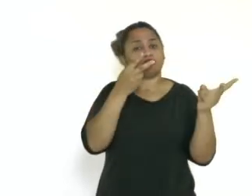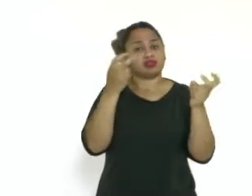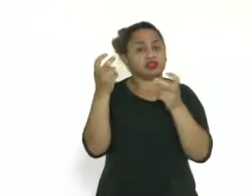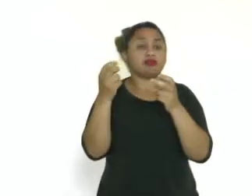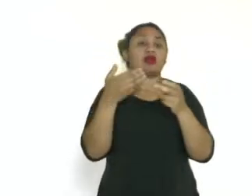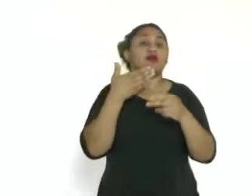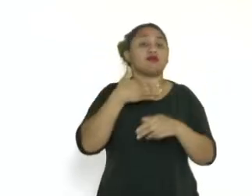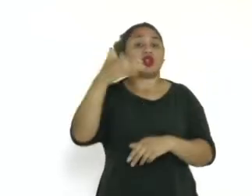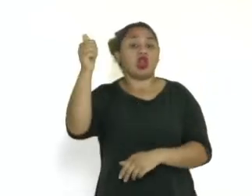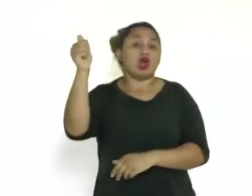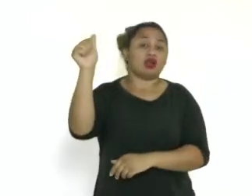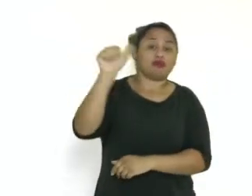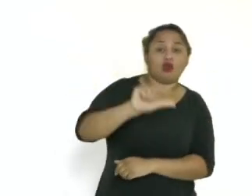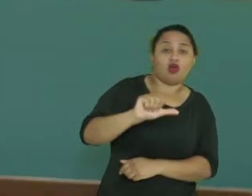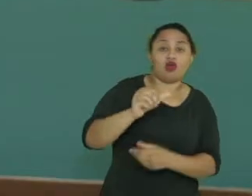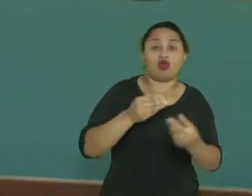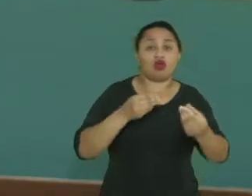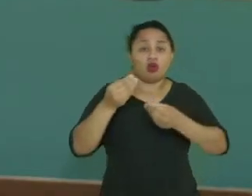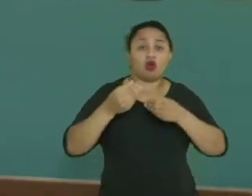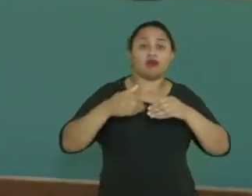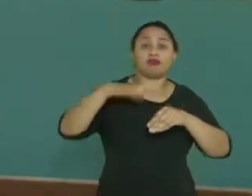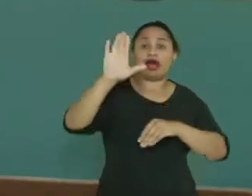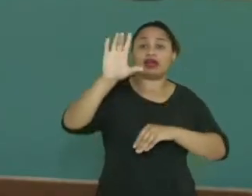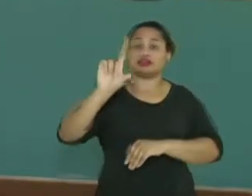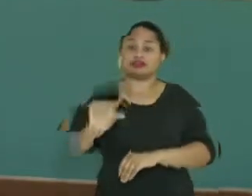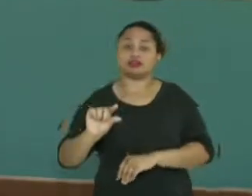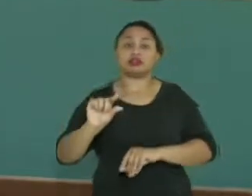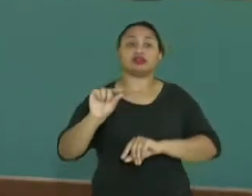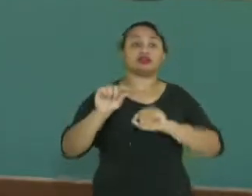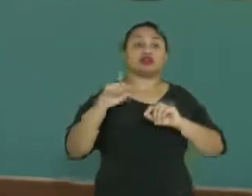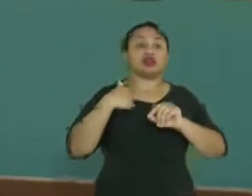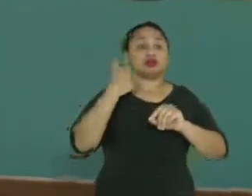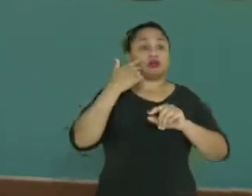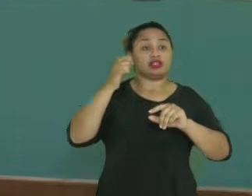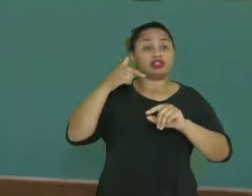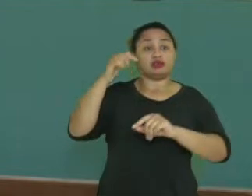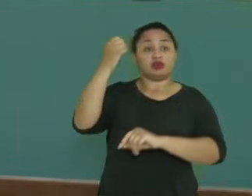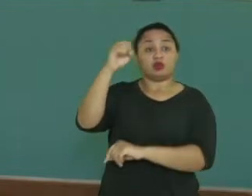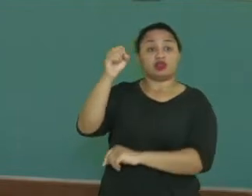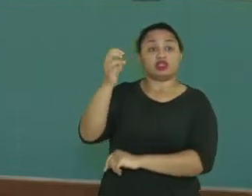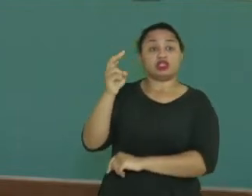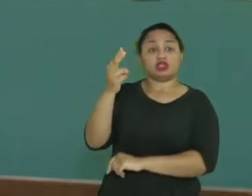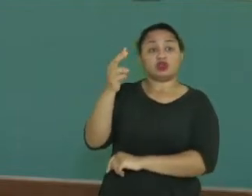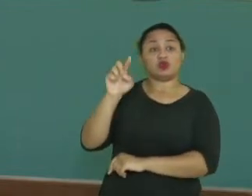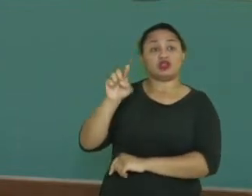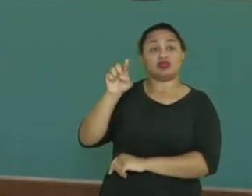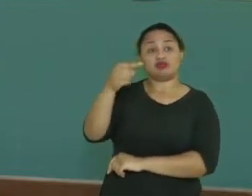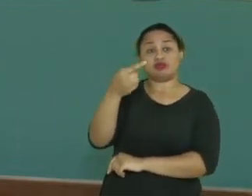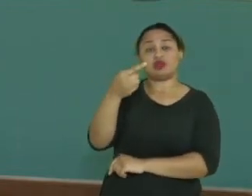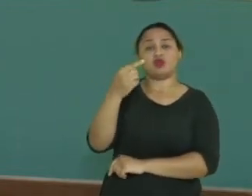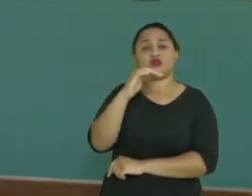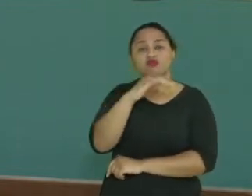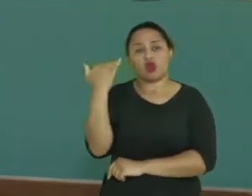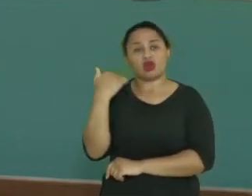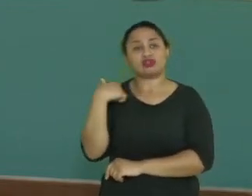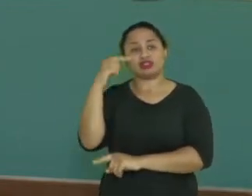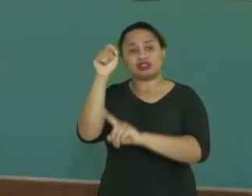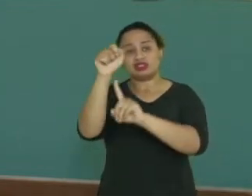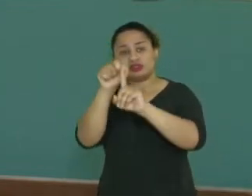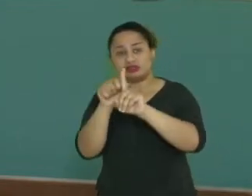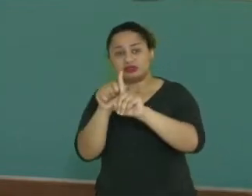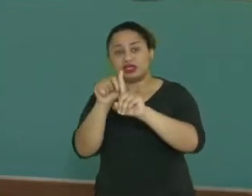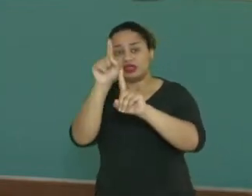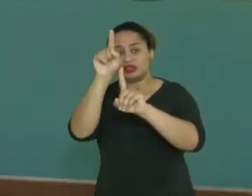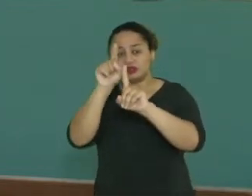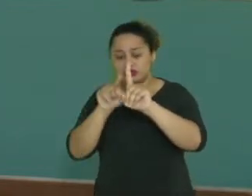ou piorou. Então fica muito claro que aqui, né, ó, 82 mil mortes. Então aqui nesse mês, né, se a gente